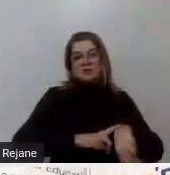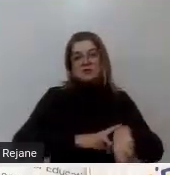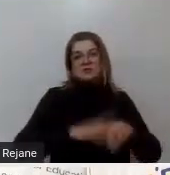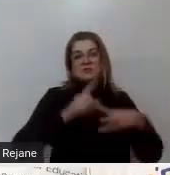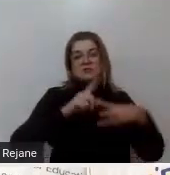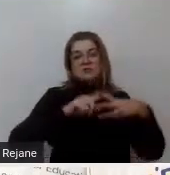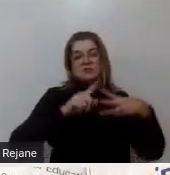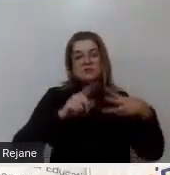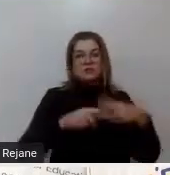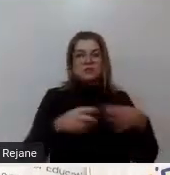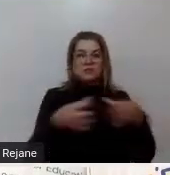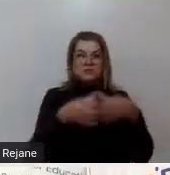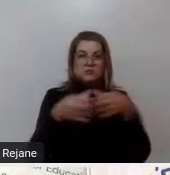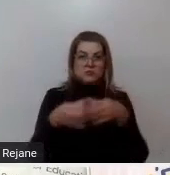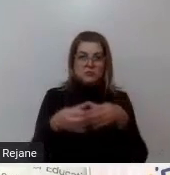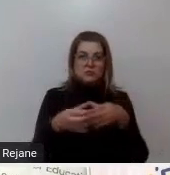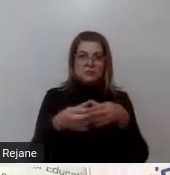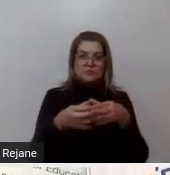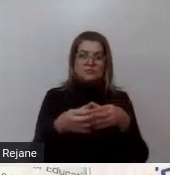turmas, tá?